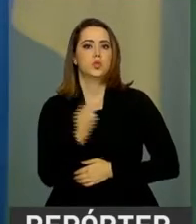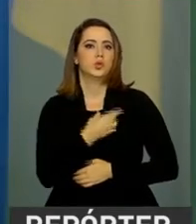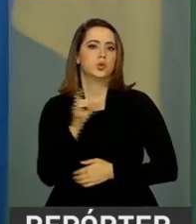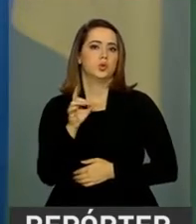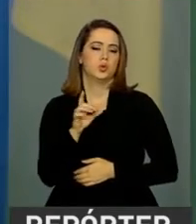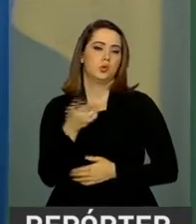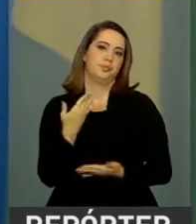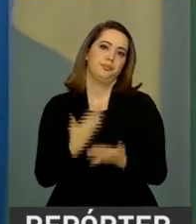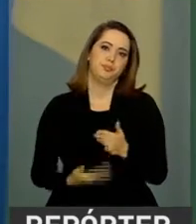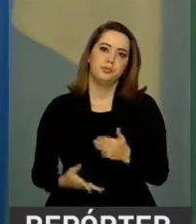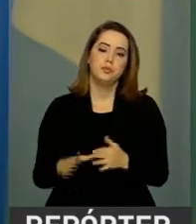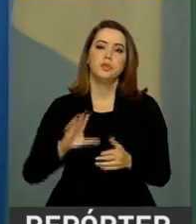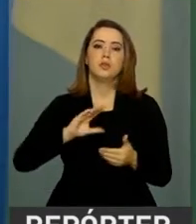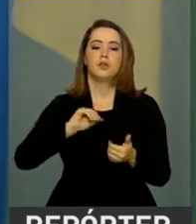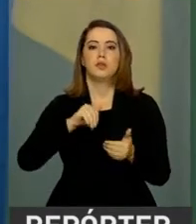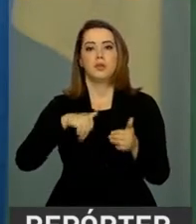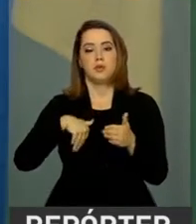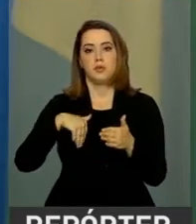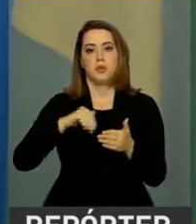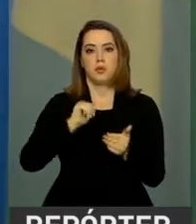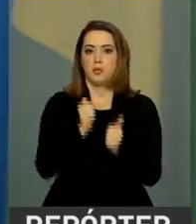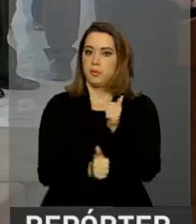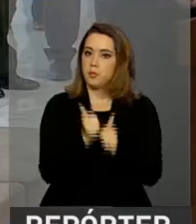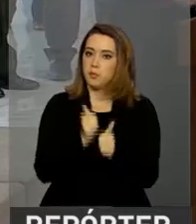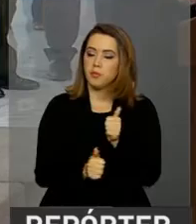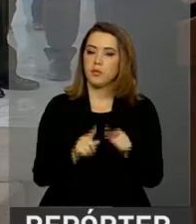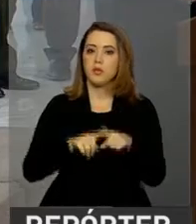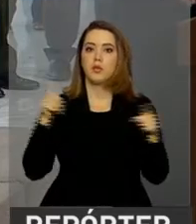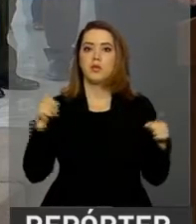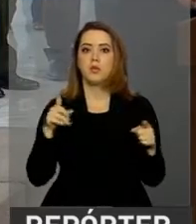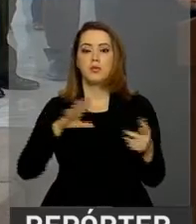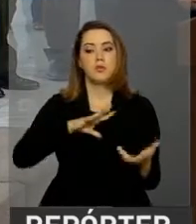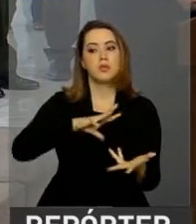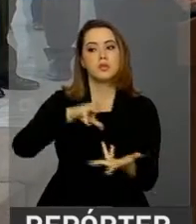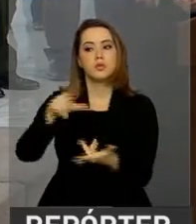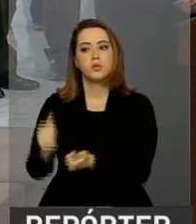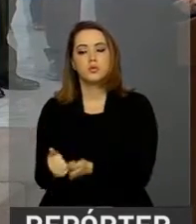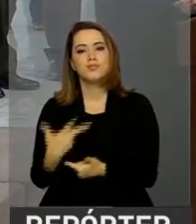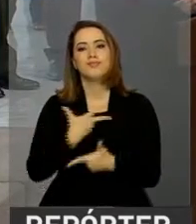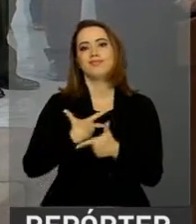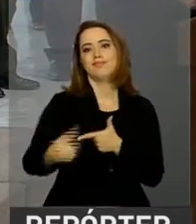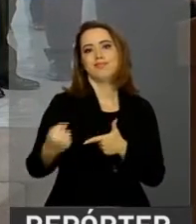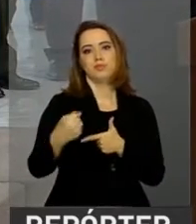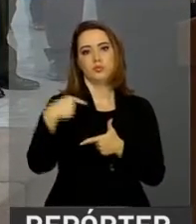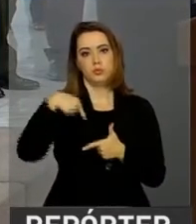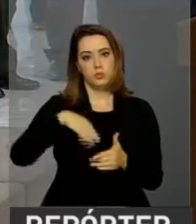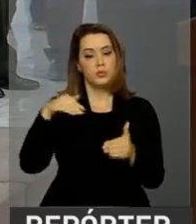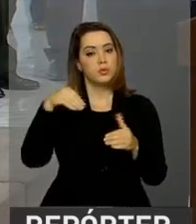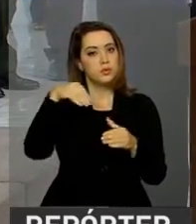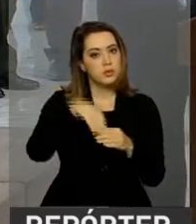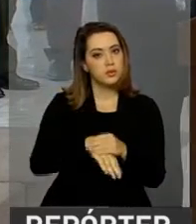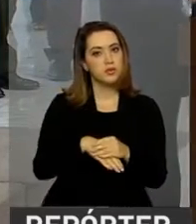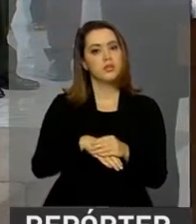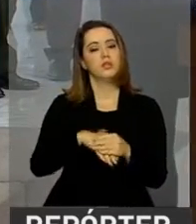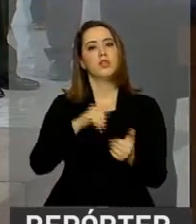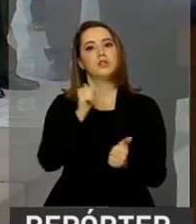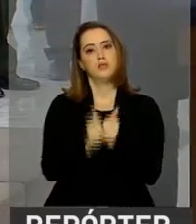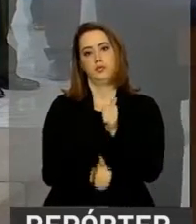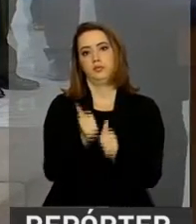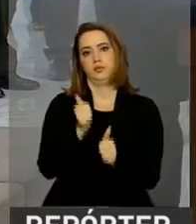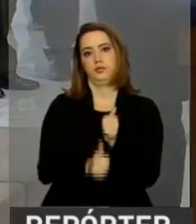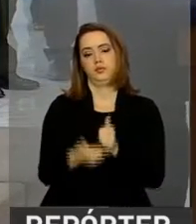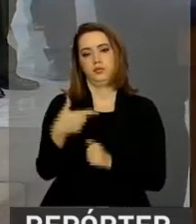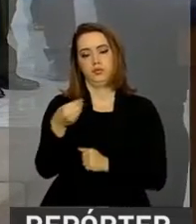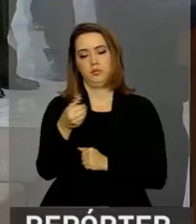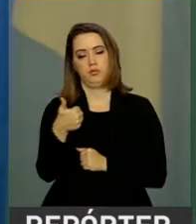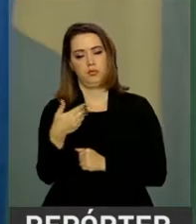Copa, mas ganhamos o mundo na Copa, precisamente em função da organização que o mesmo grupo que agora trabalha